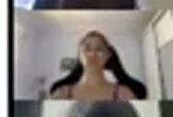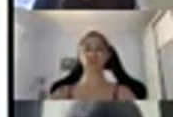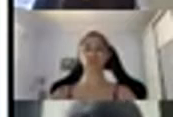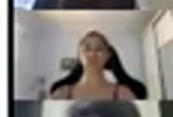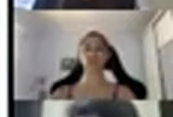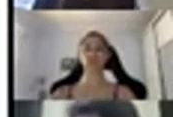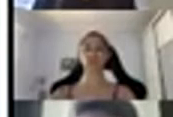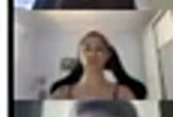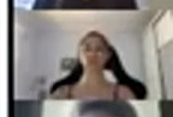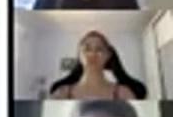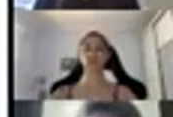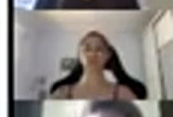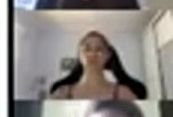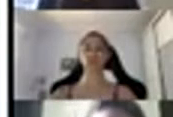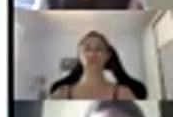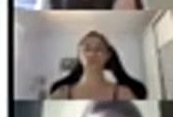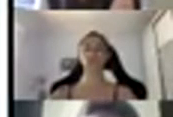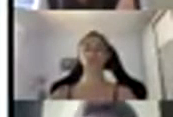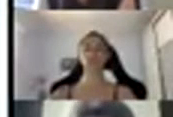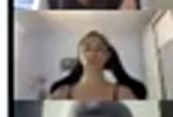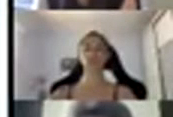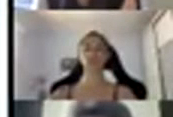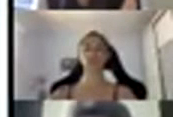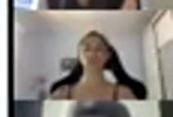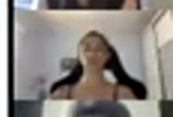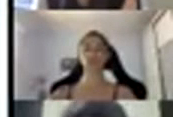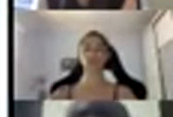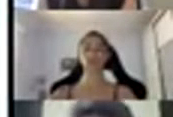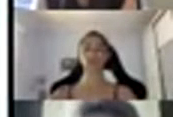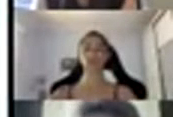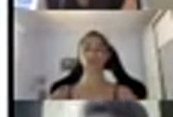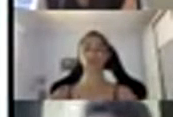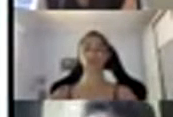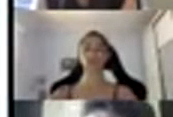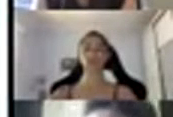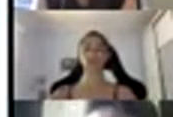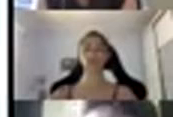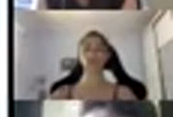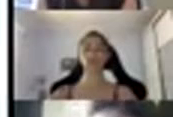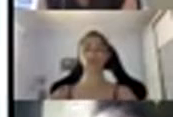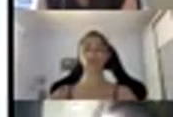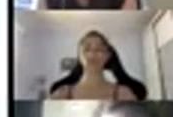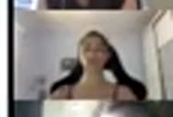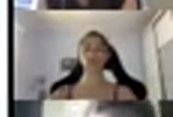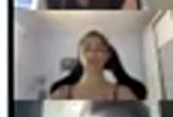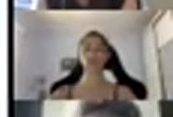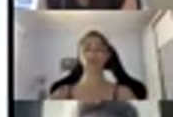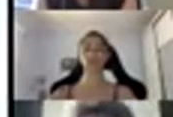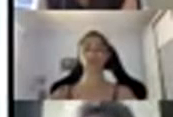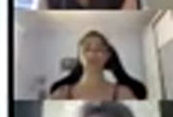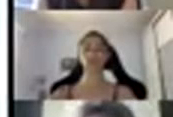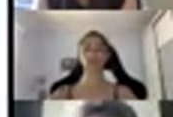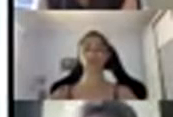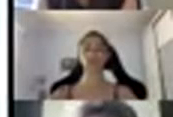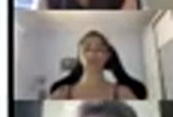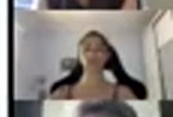para perceber a bolha, e em várias cidades do Brasil dá para perceber isso, exceto o Rio de Janeiro, pensando nas capitais, que Rio de Janeiro está diferente.